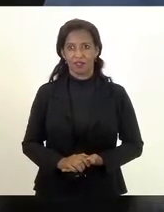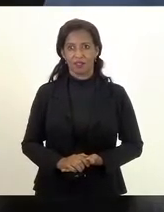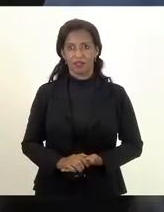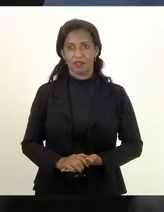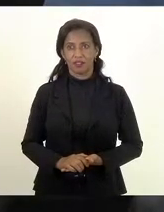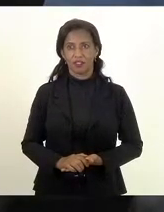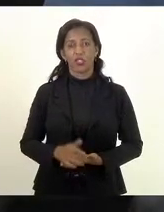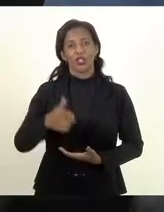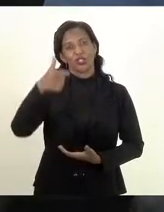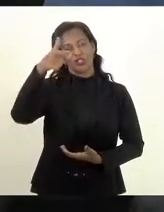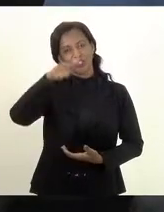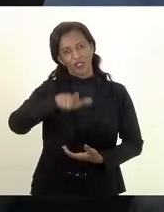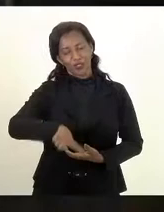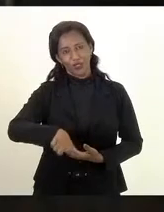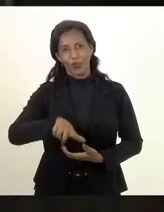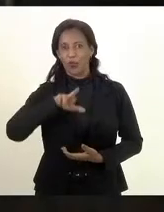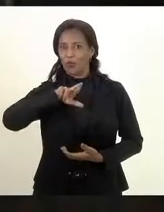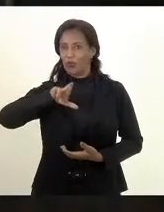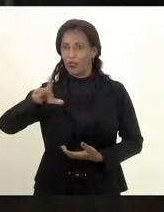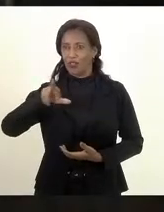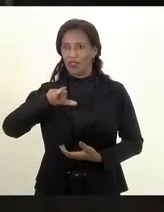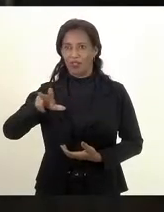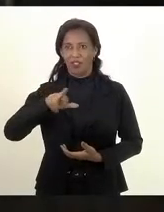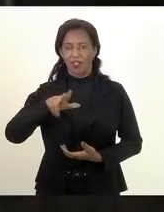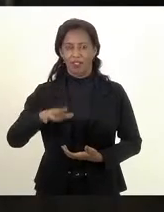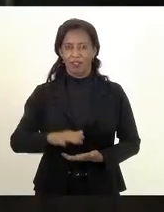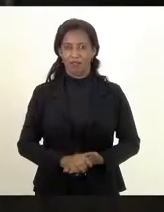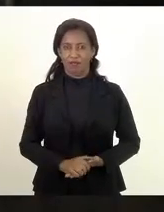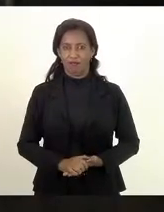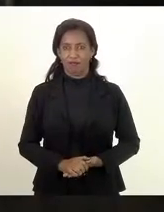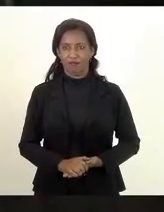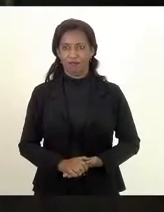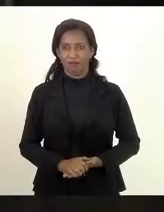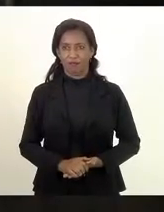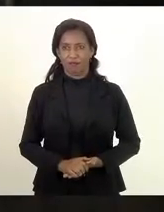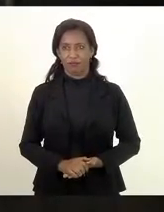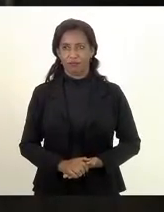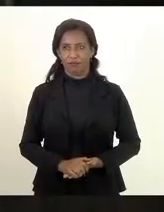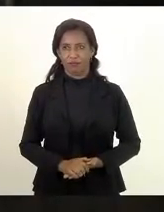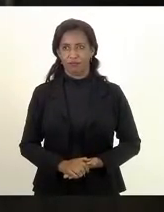Mais uma vez, não é... A presidência suspende...